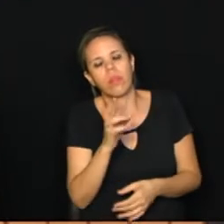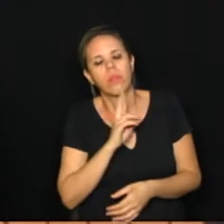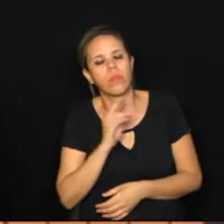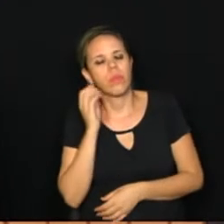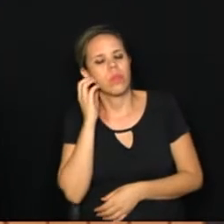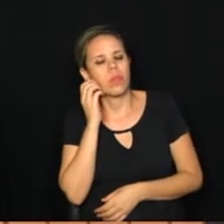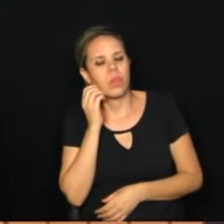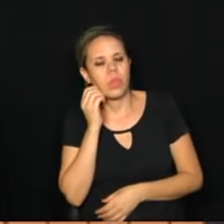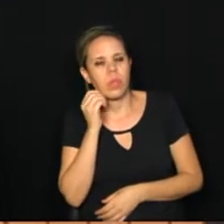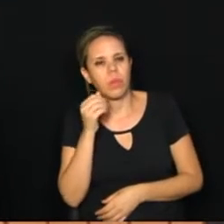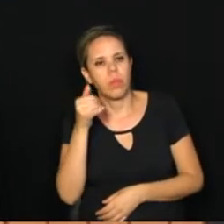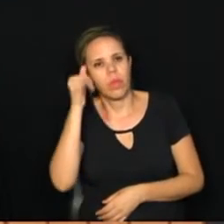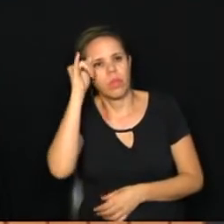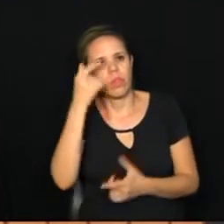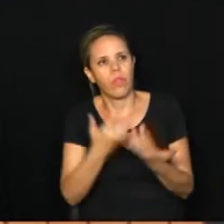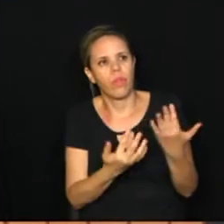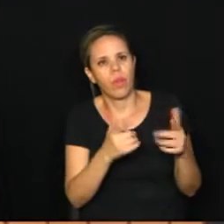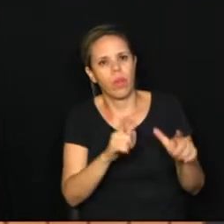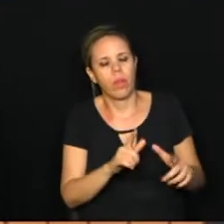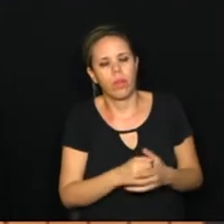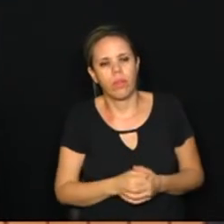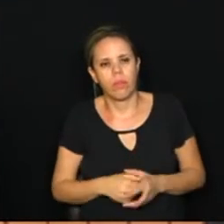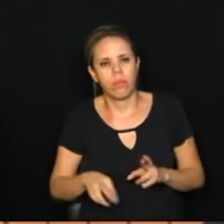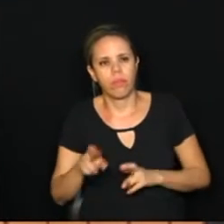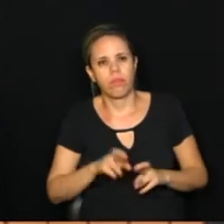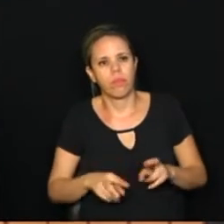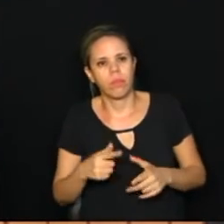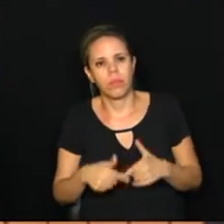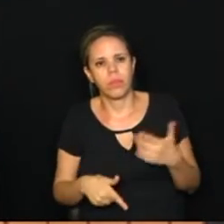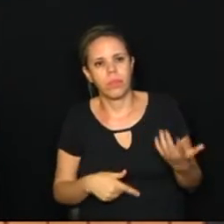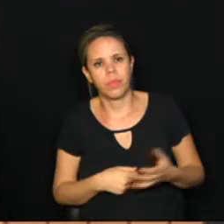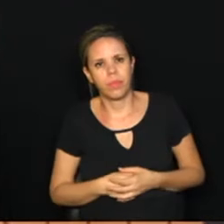resposta às ações, daquilo que é monitorado?